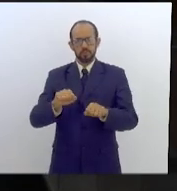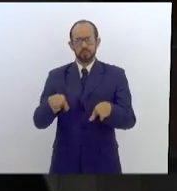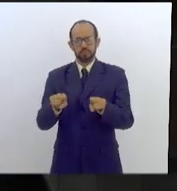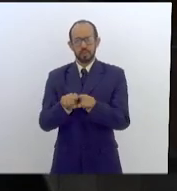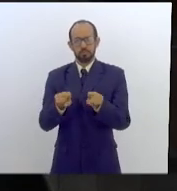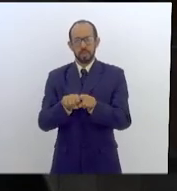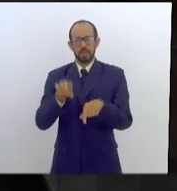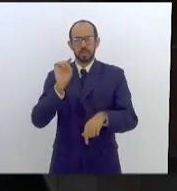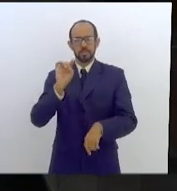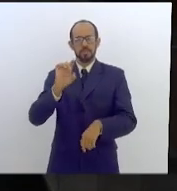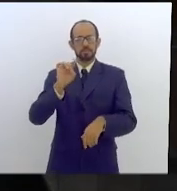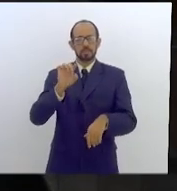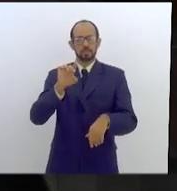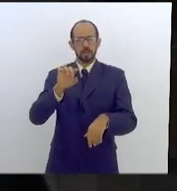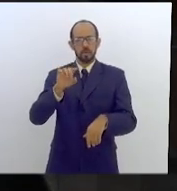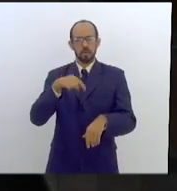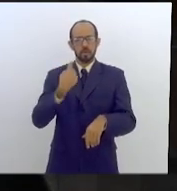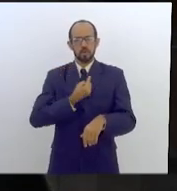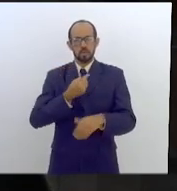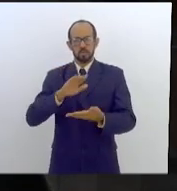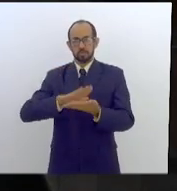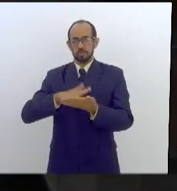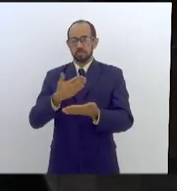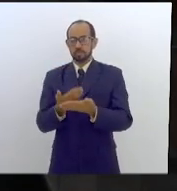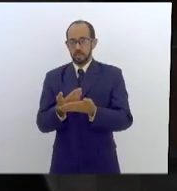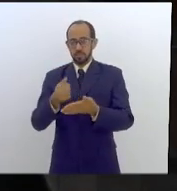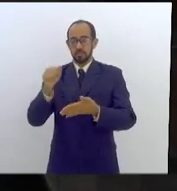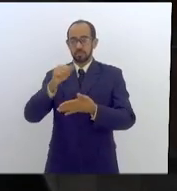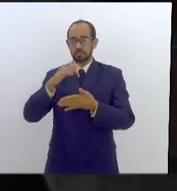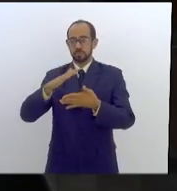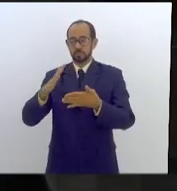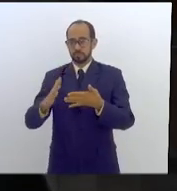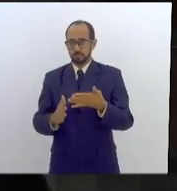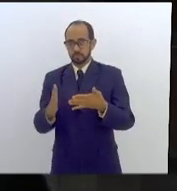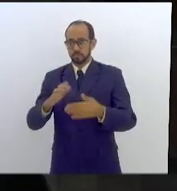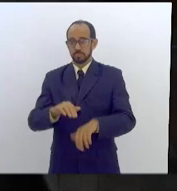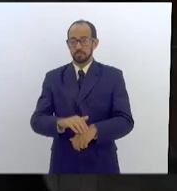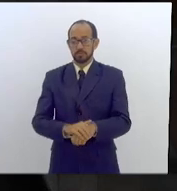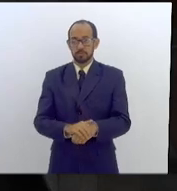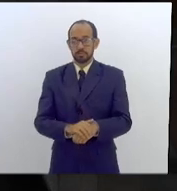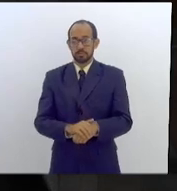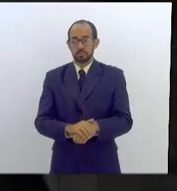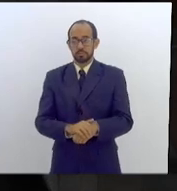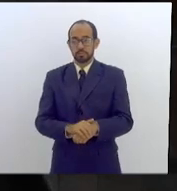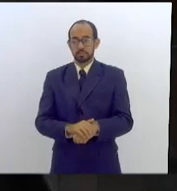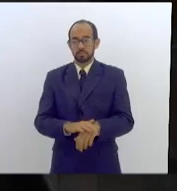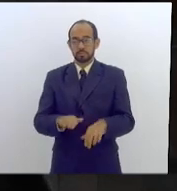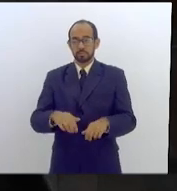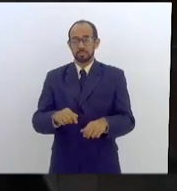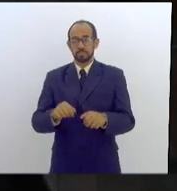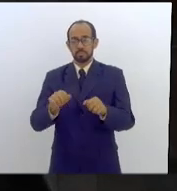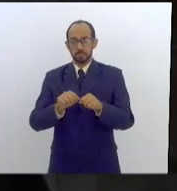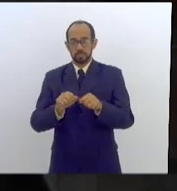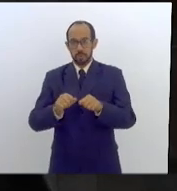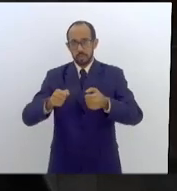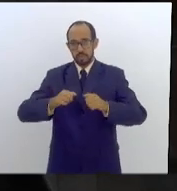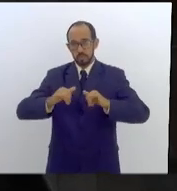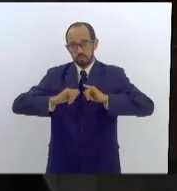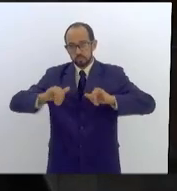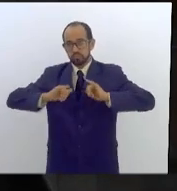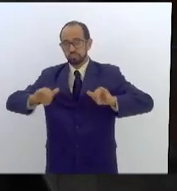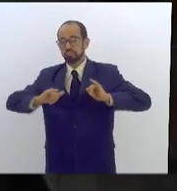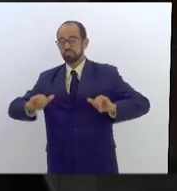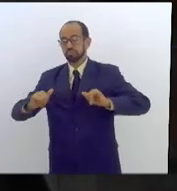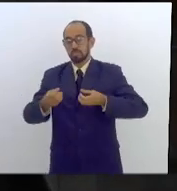menção especial ao nosso intérprete da língua brasileira de sinais que faz a nossa mediação sociolinguística